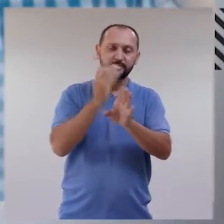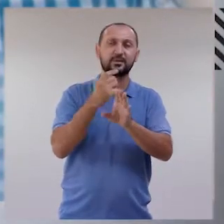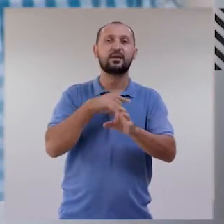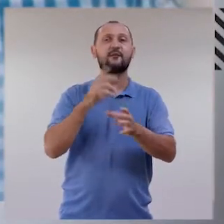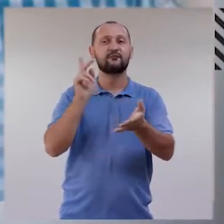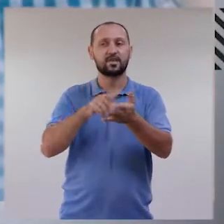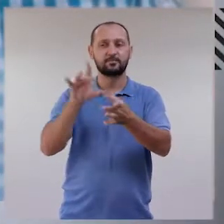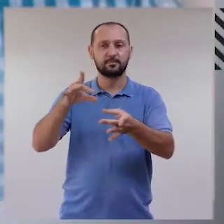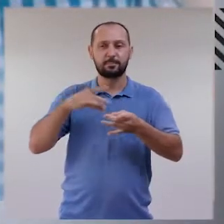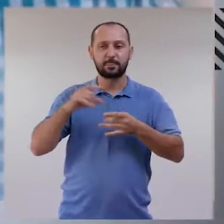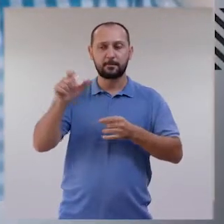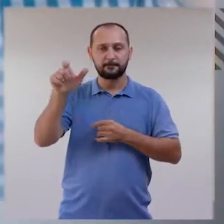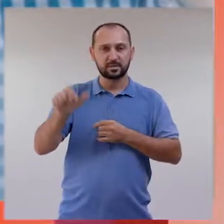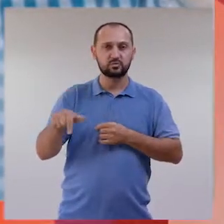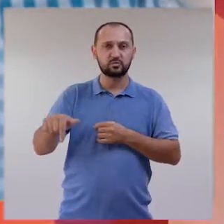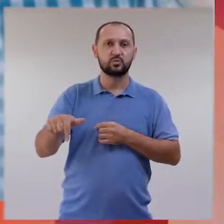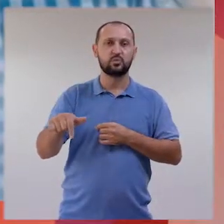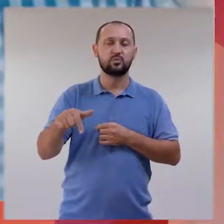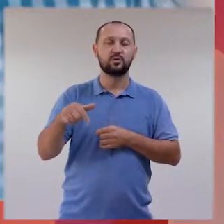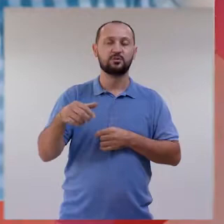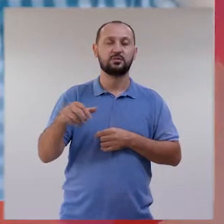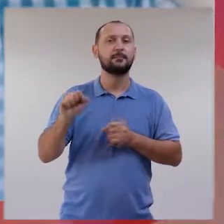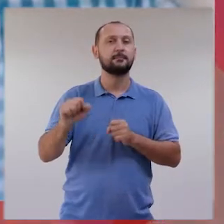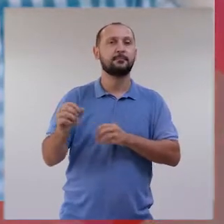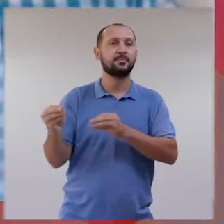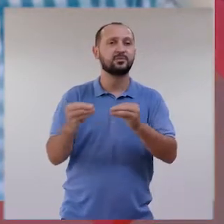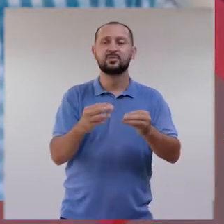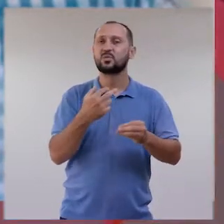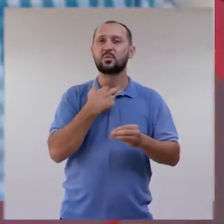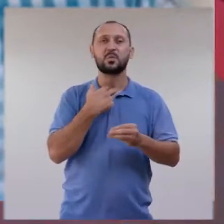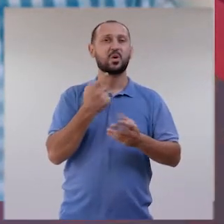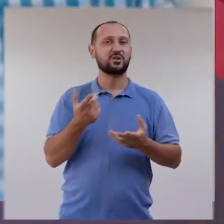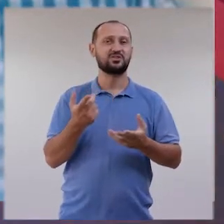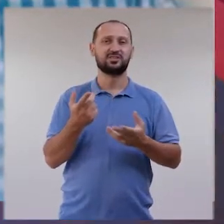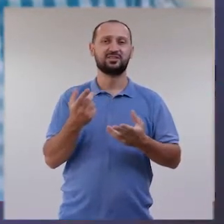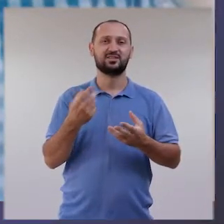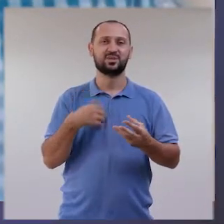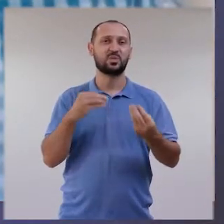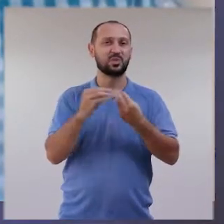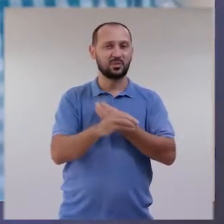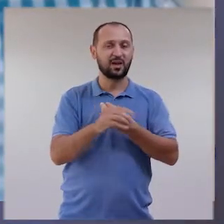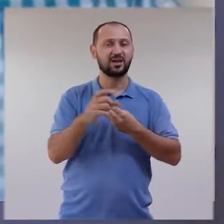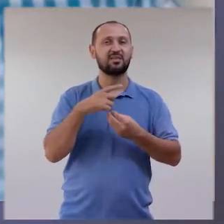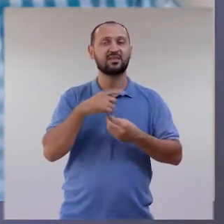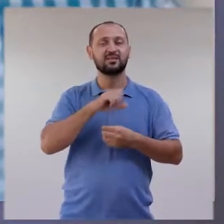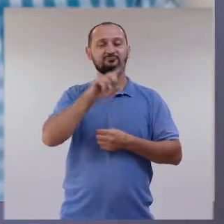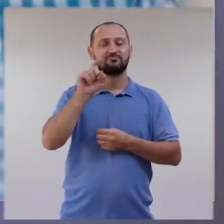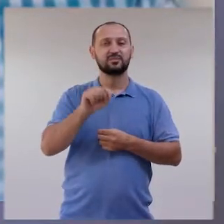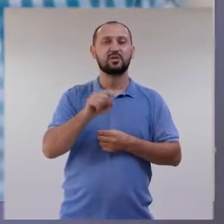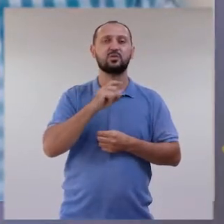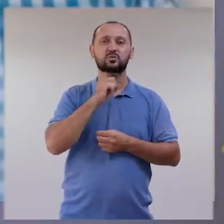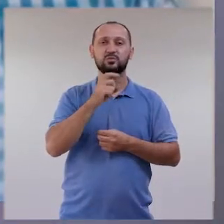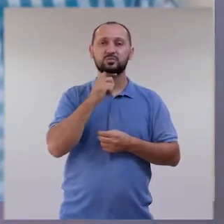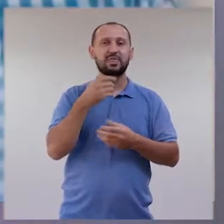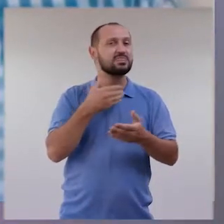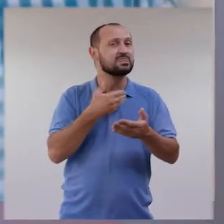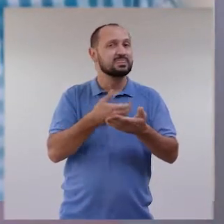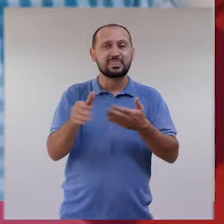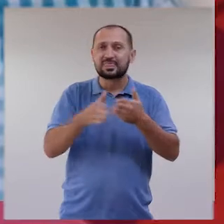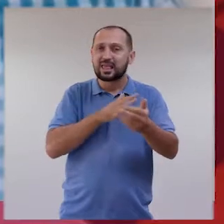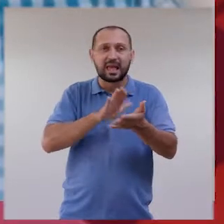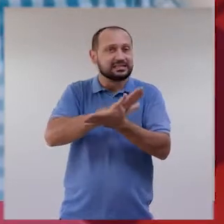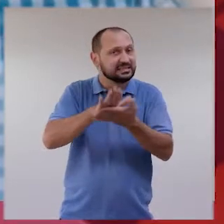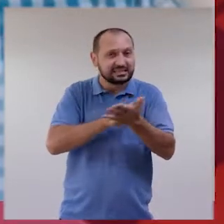positivo, infelizmente uma pessoa saudável, ela vira um doador inviável. Aí surge aquela dúvida,